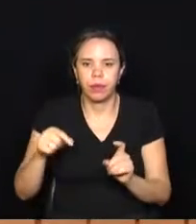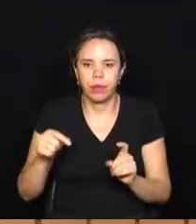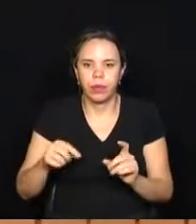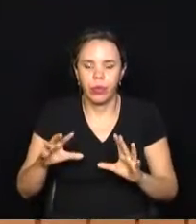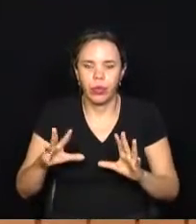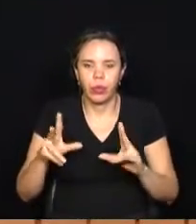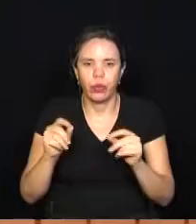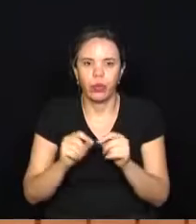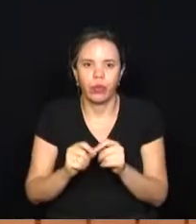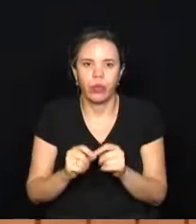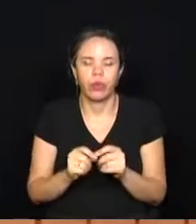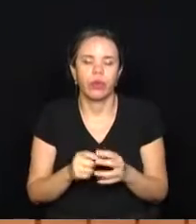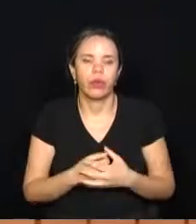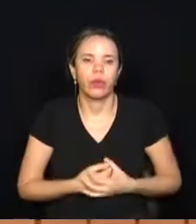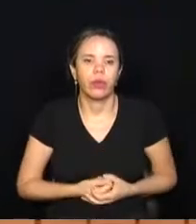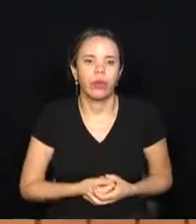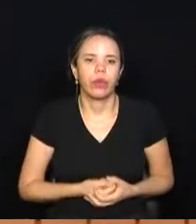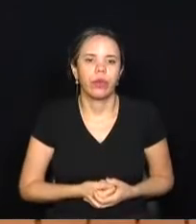tudo que era,